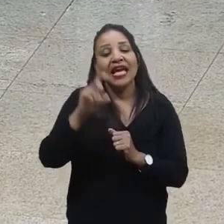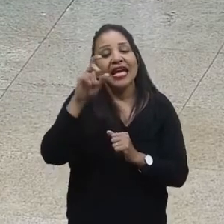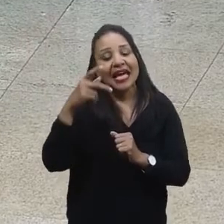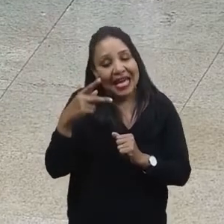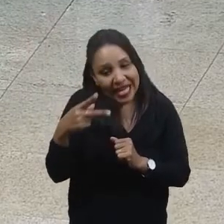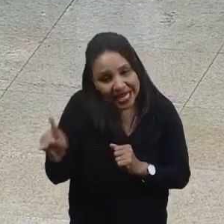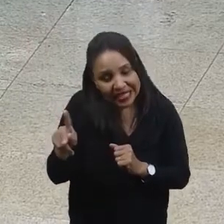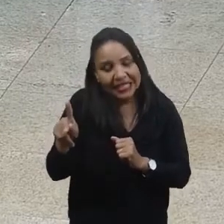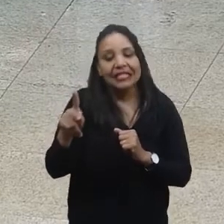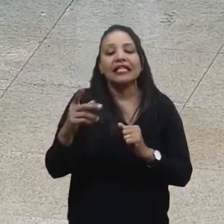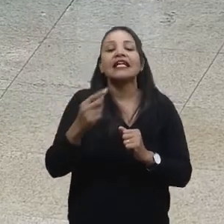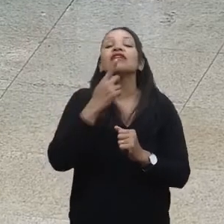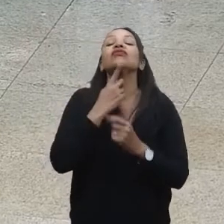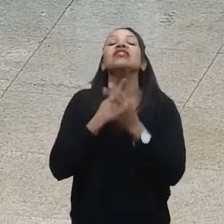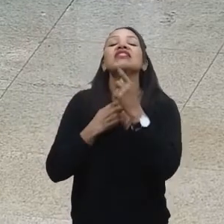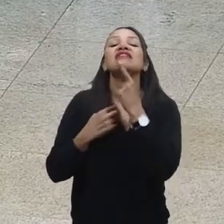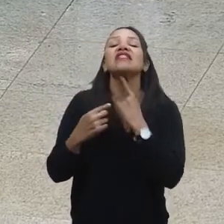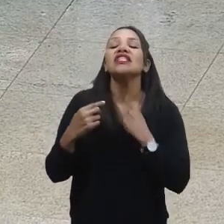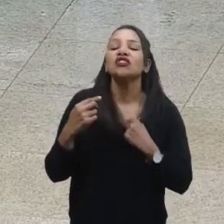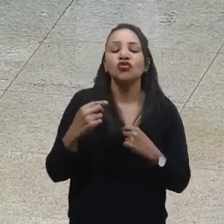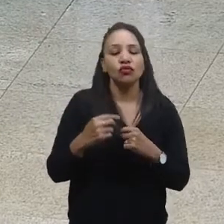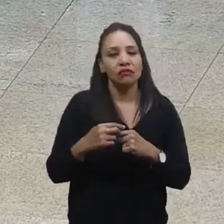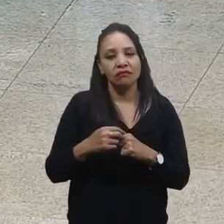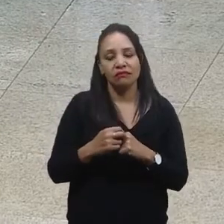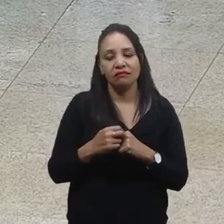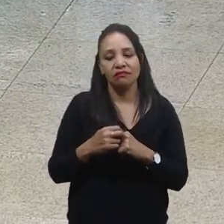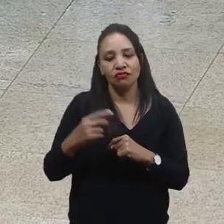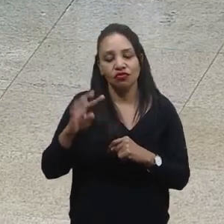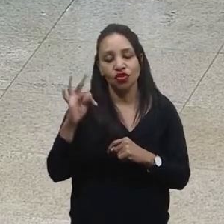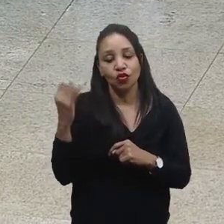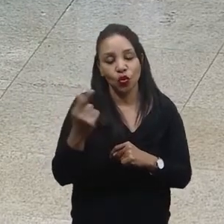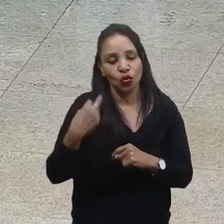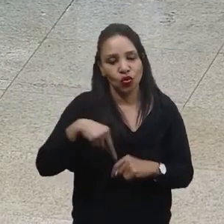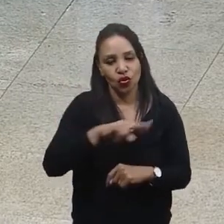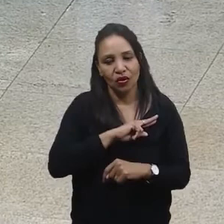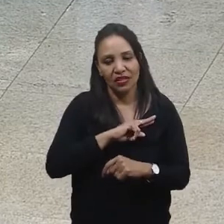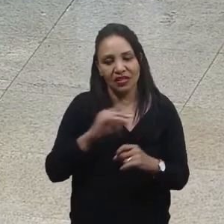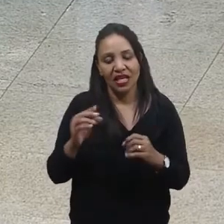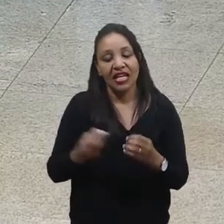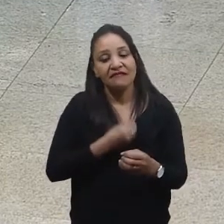de todos nós a habitar o santuário do Senhor